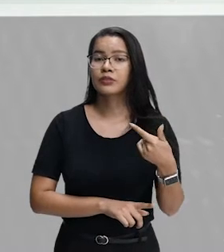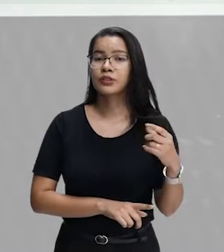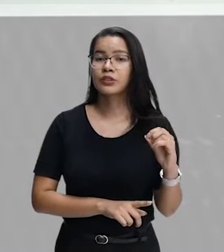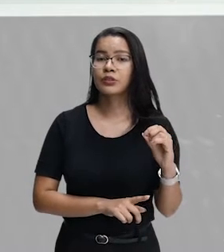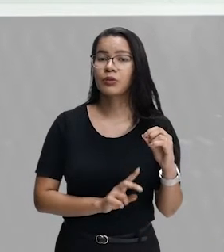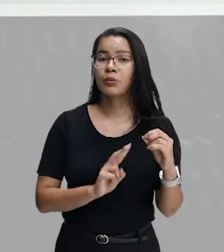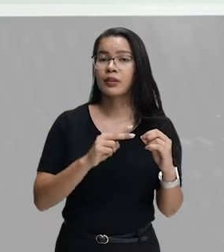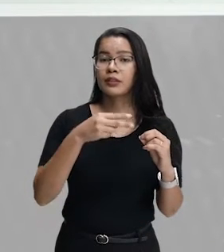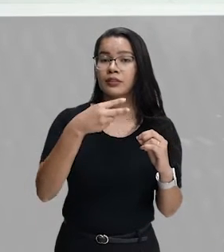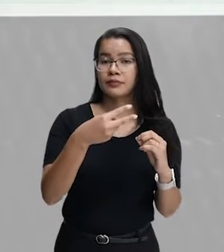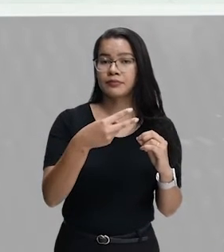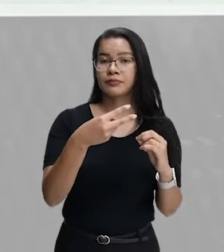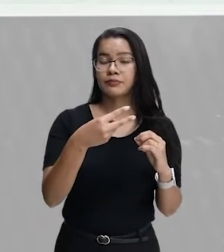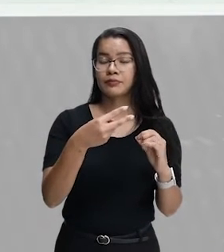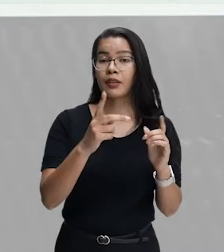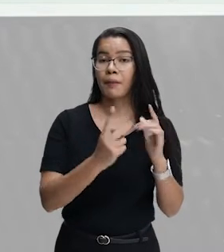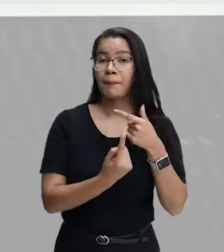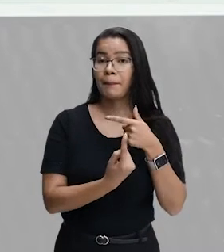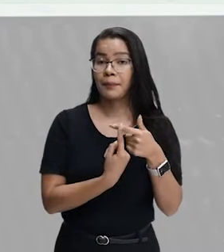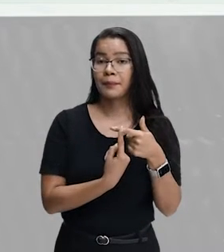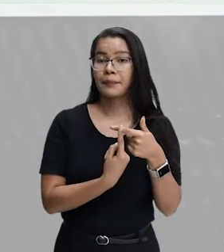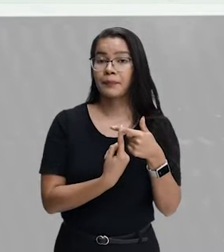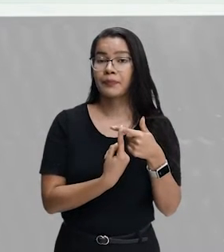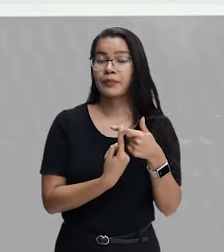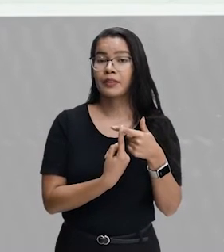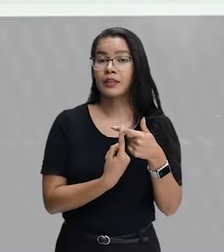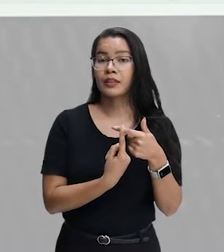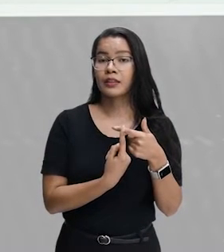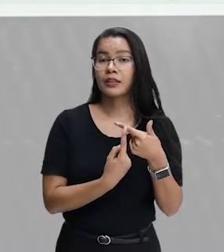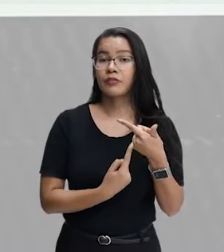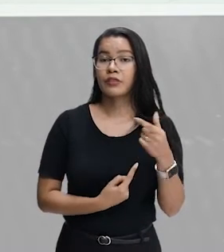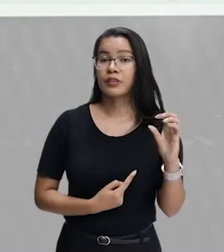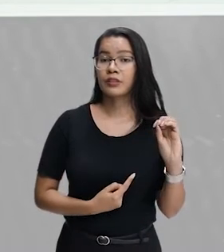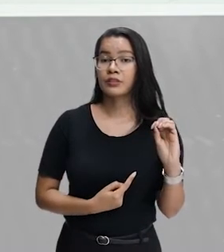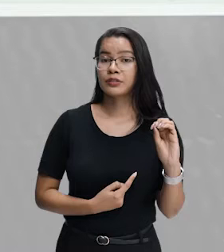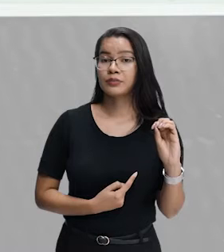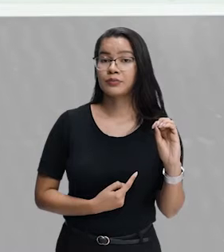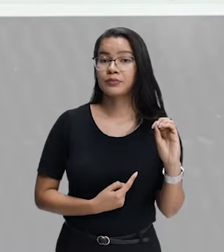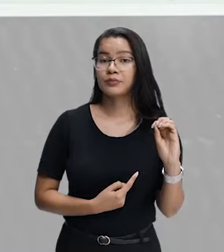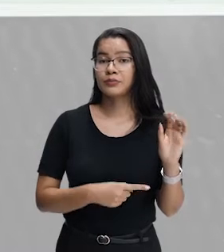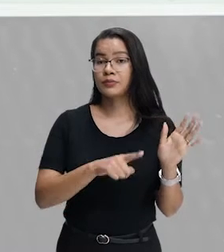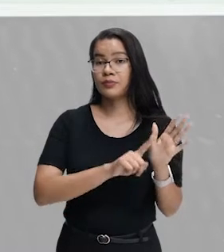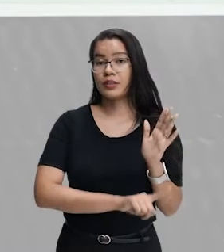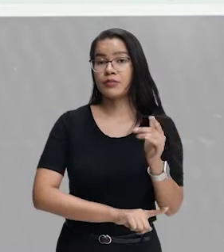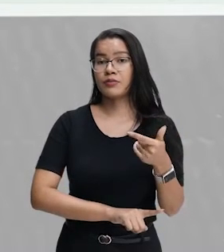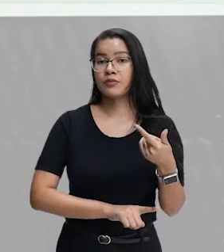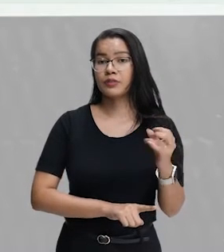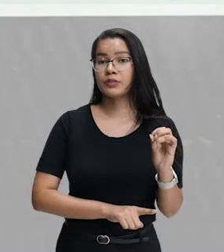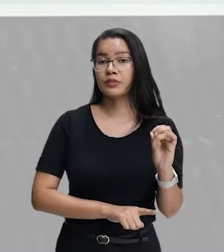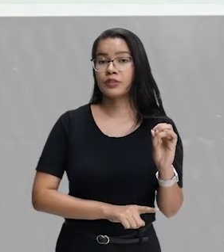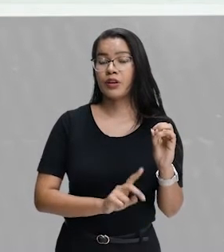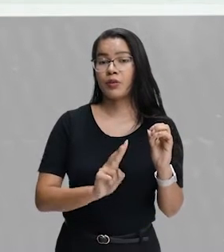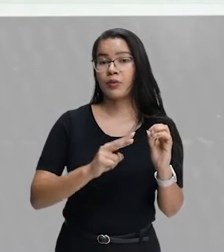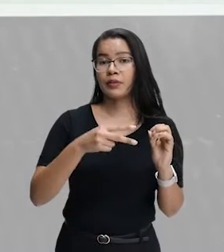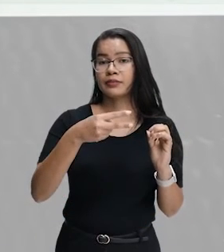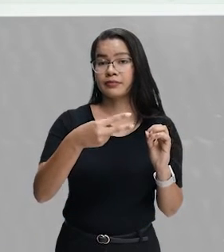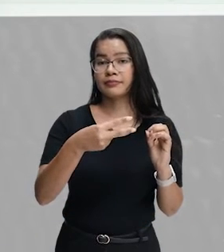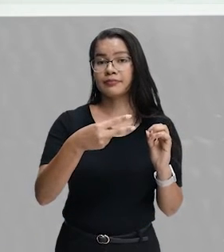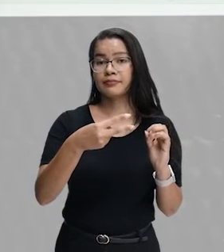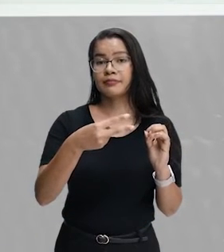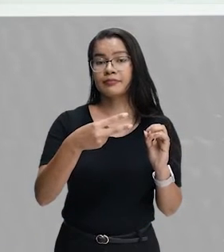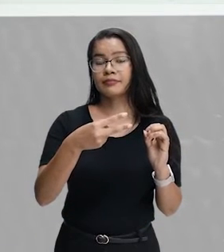ao quadrado, mais 20 menos 20 ao quadrado,